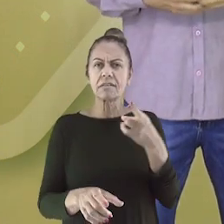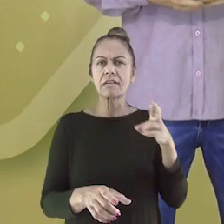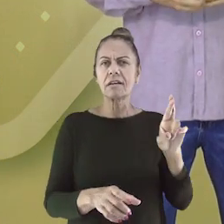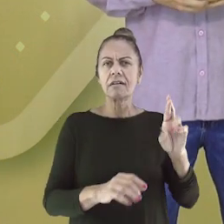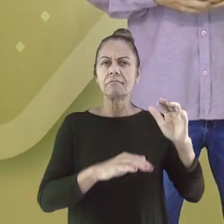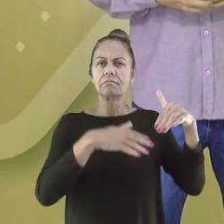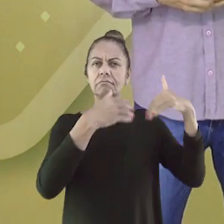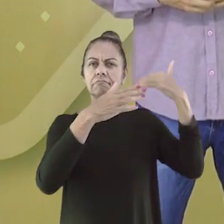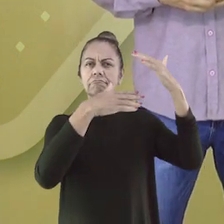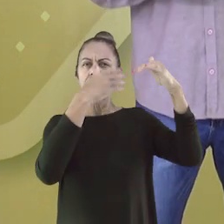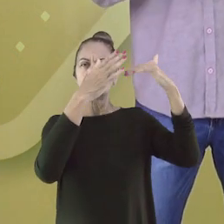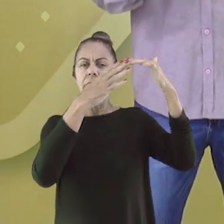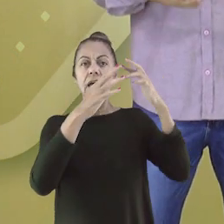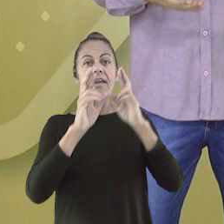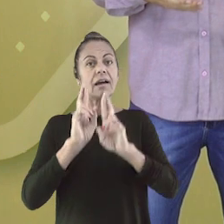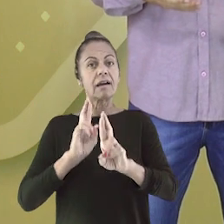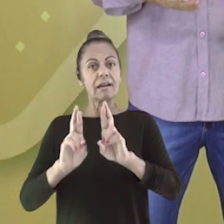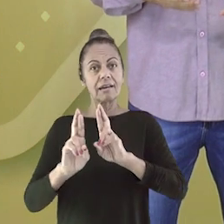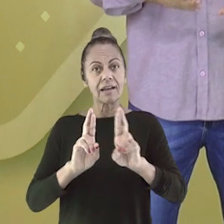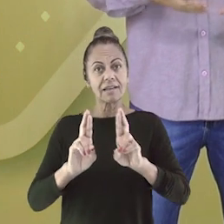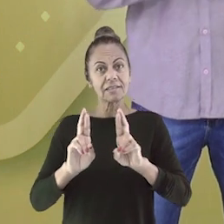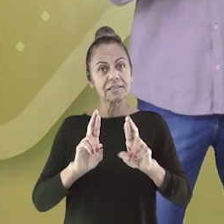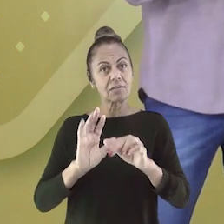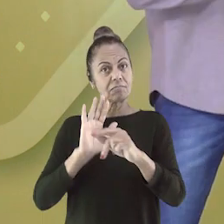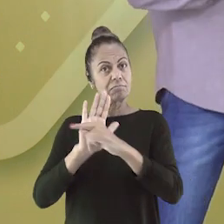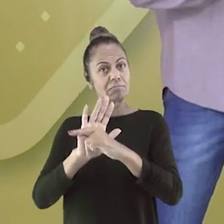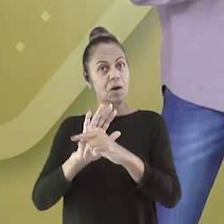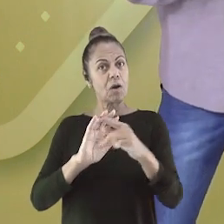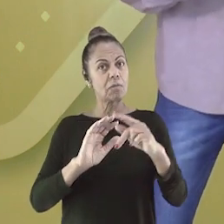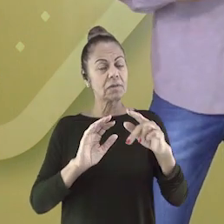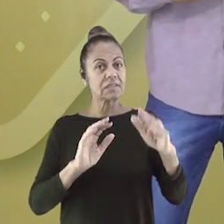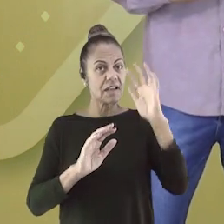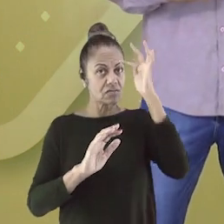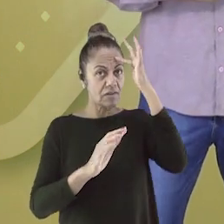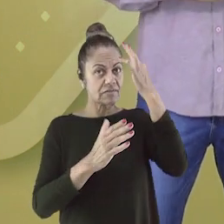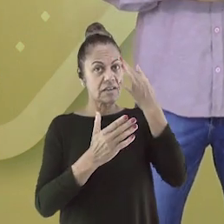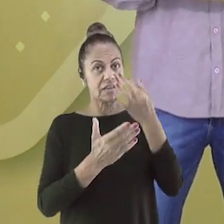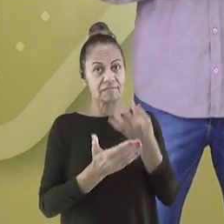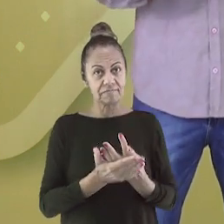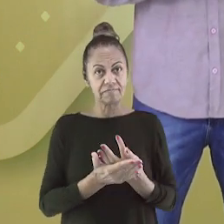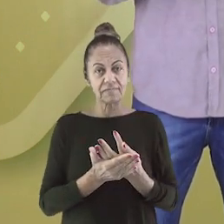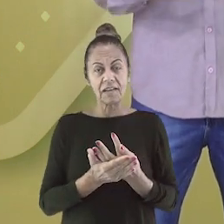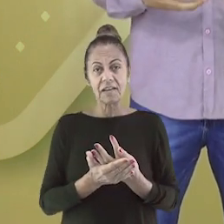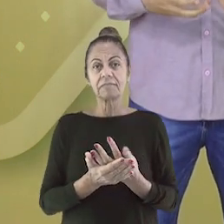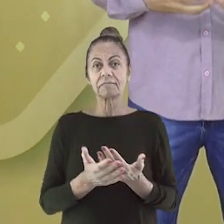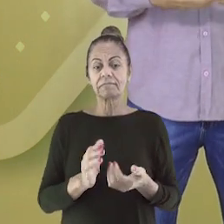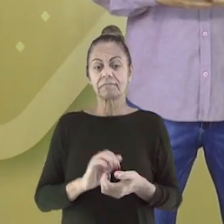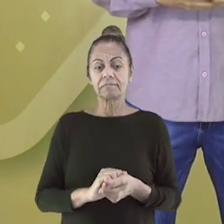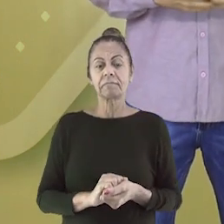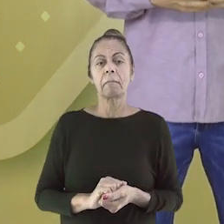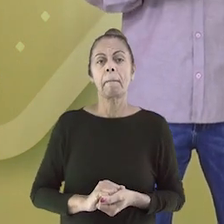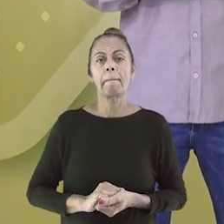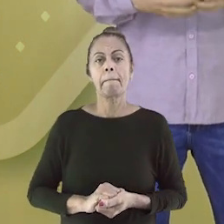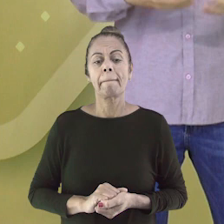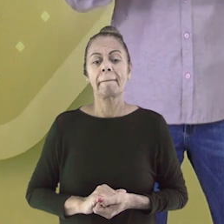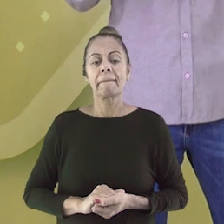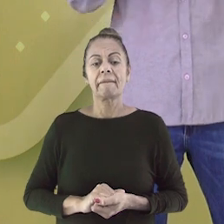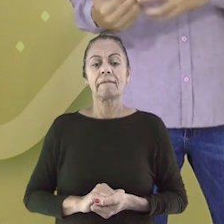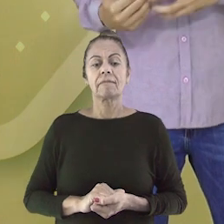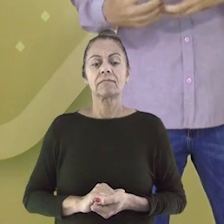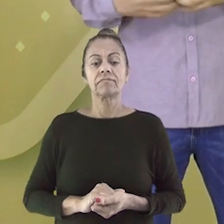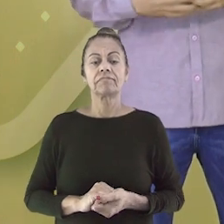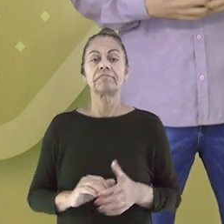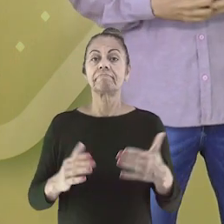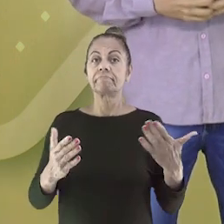fiéis a desenvolverem a sua religiosidade e a sua relação com o sagrado, mas são diferentes na apresentação e